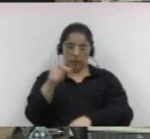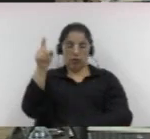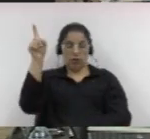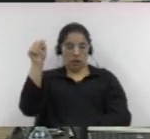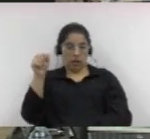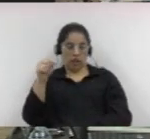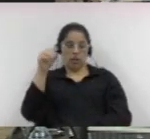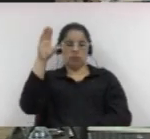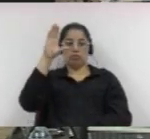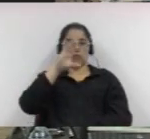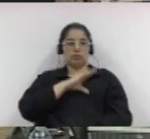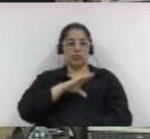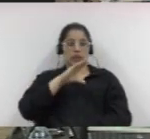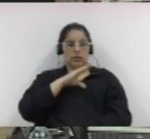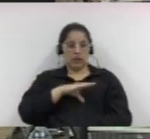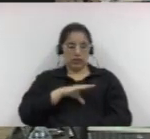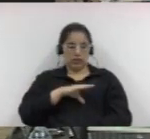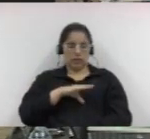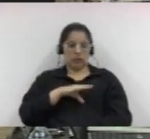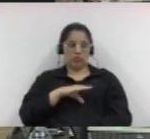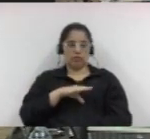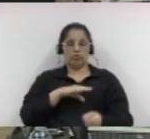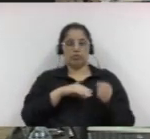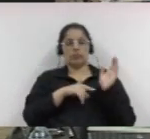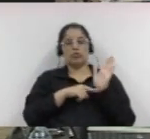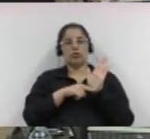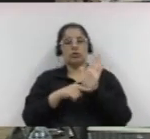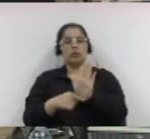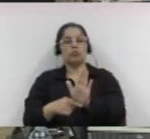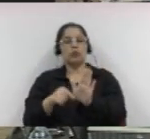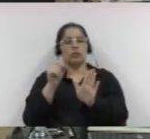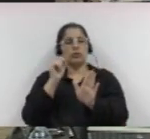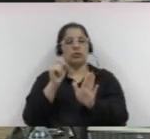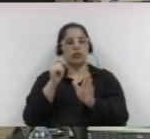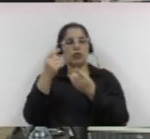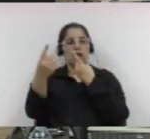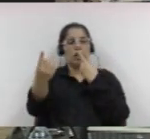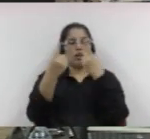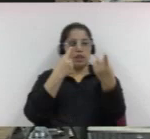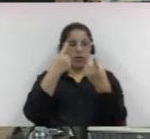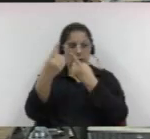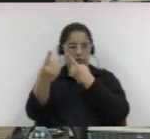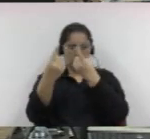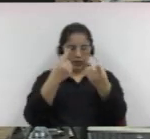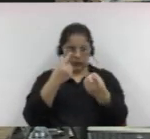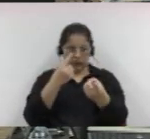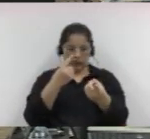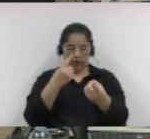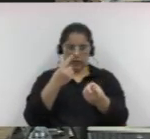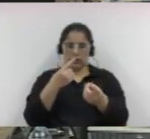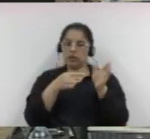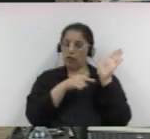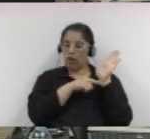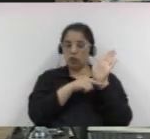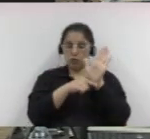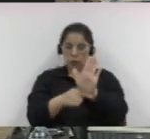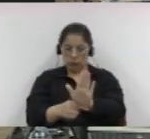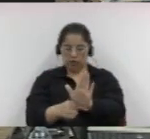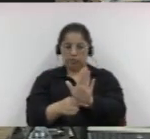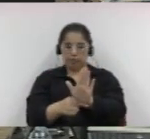cidade que já tem um entroncamento que favorece as estradas que nós temos aqui.